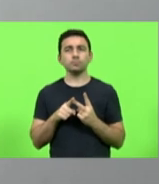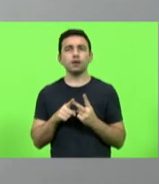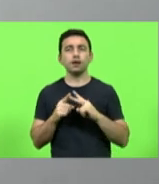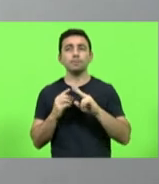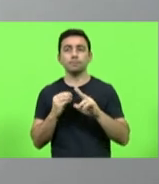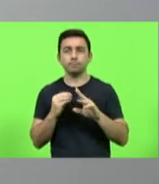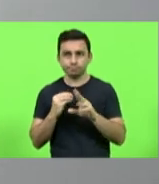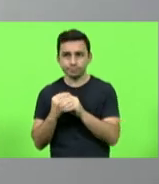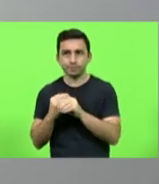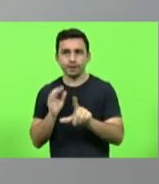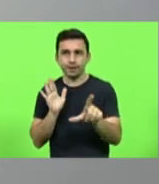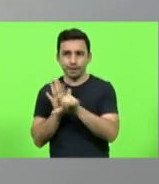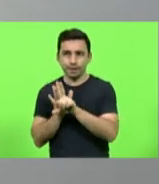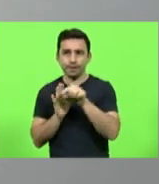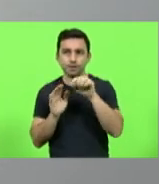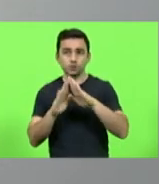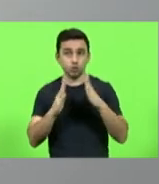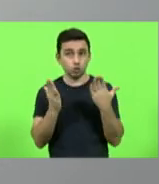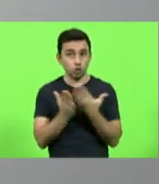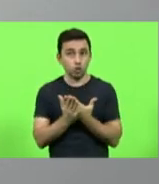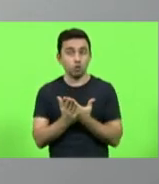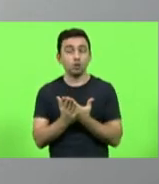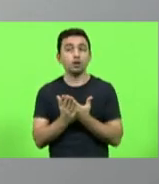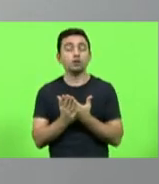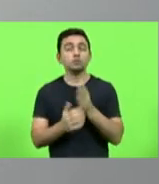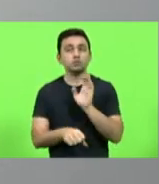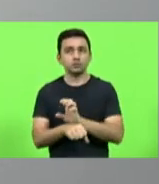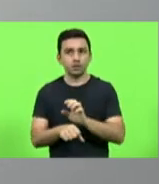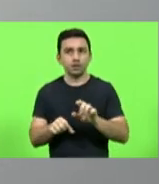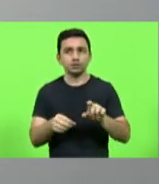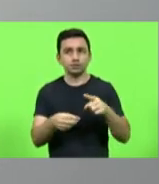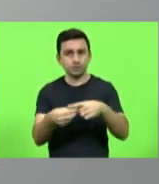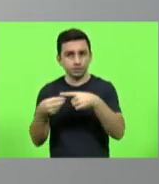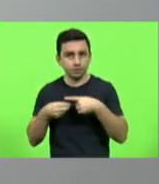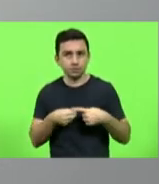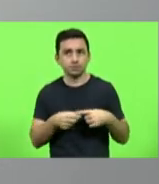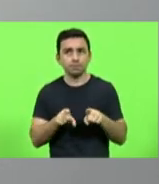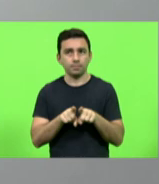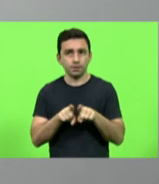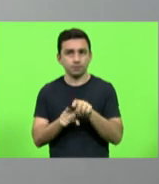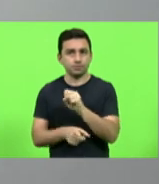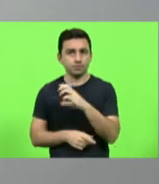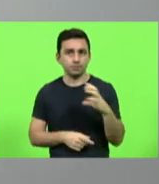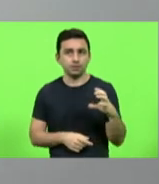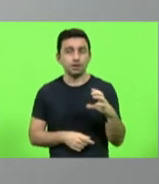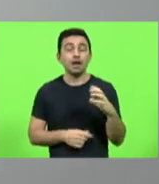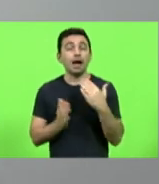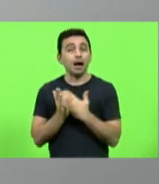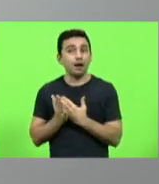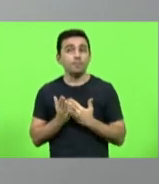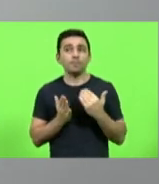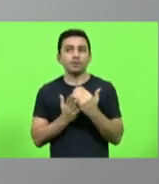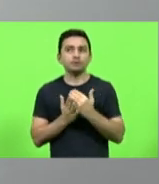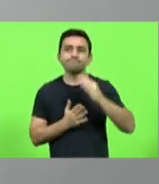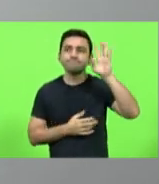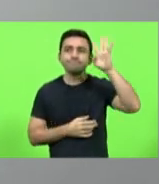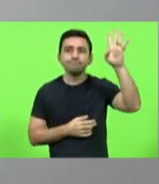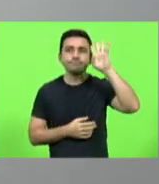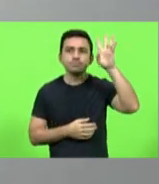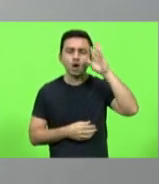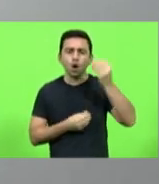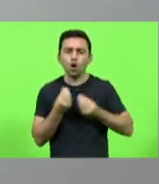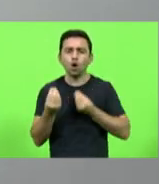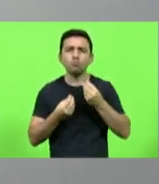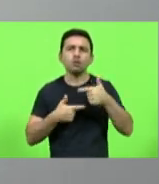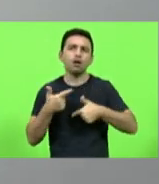da lei aqui nas escolas estaduais e municipais de Santa Catarina, mas também pensar o processo de trabalho,